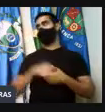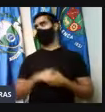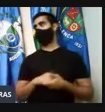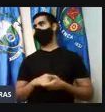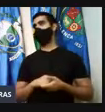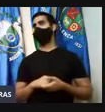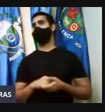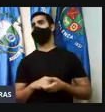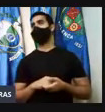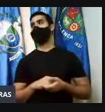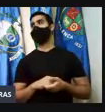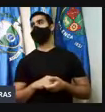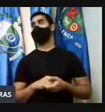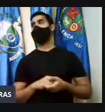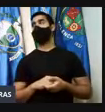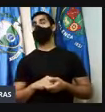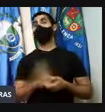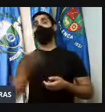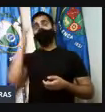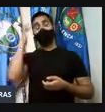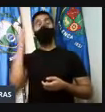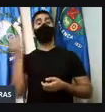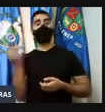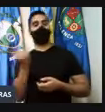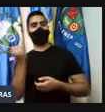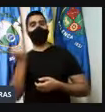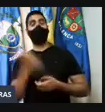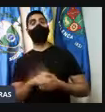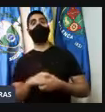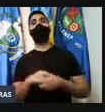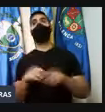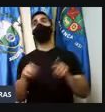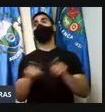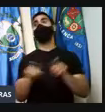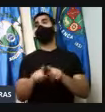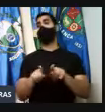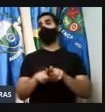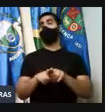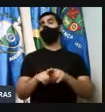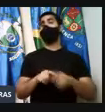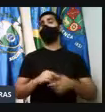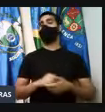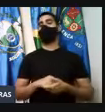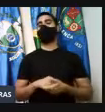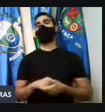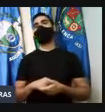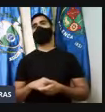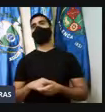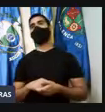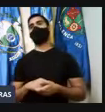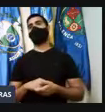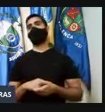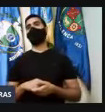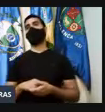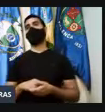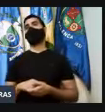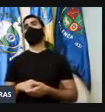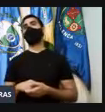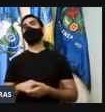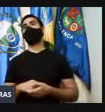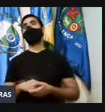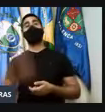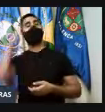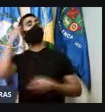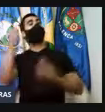eu acho que vai ser válida e vai para dar um ponto para ver como é que fica essas